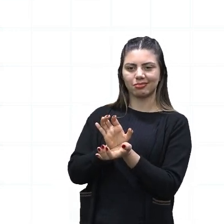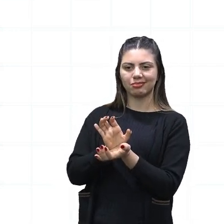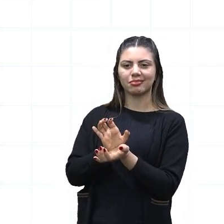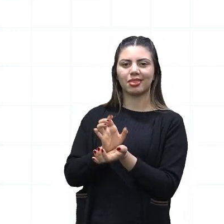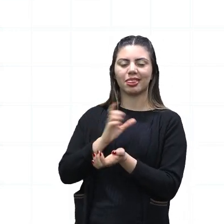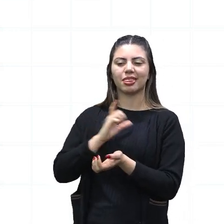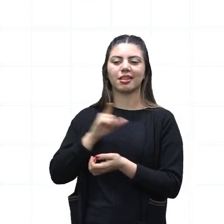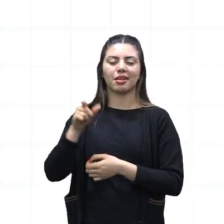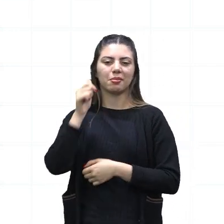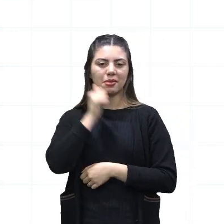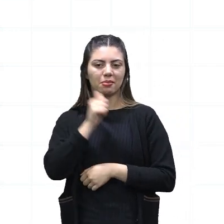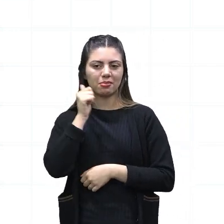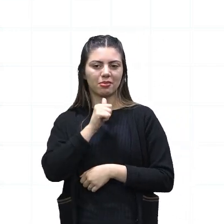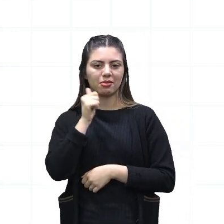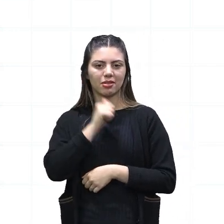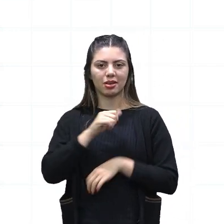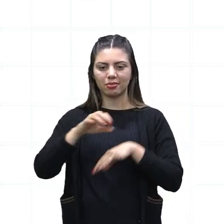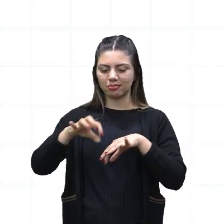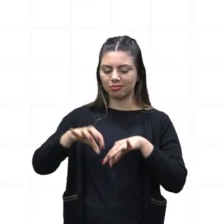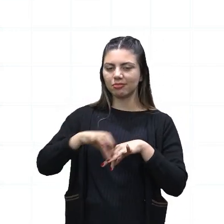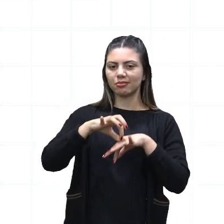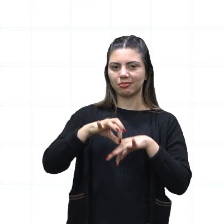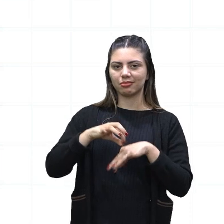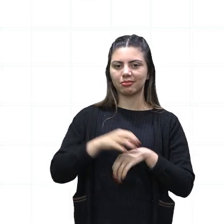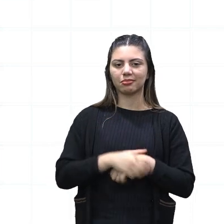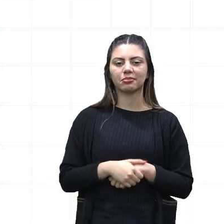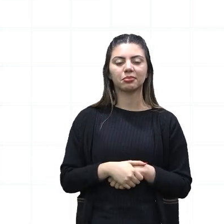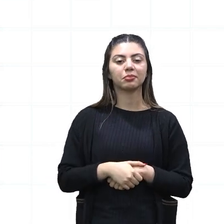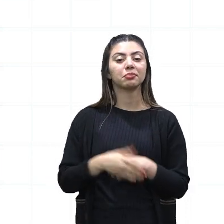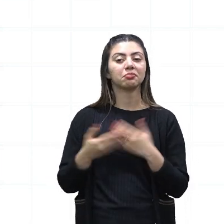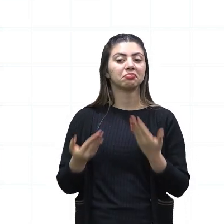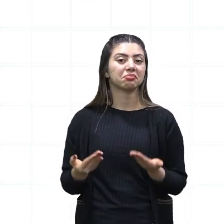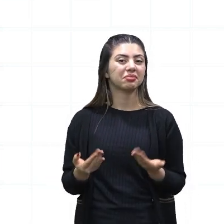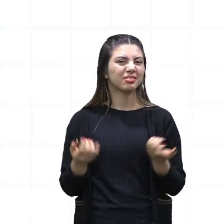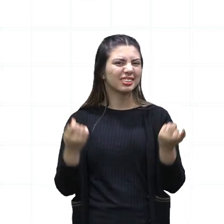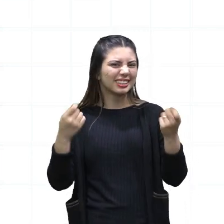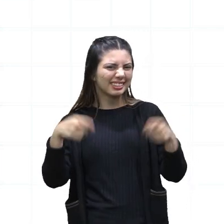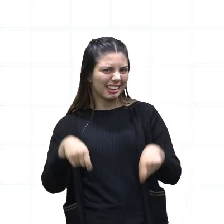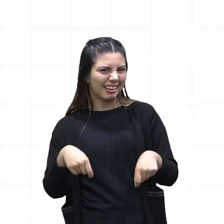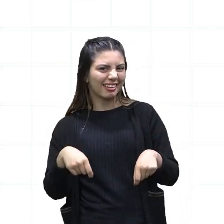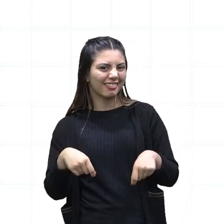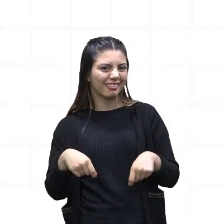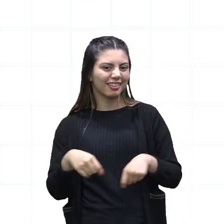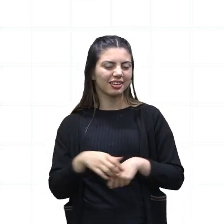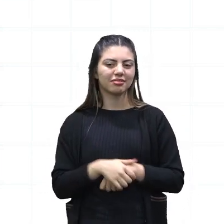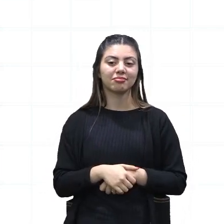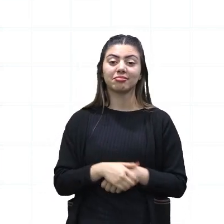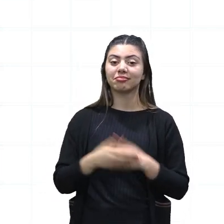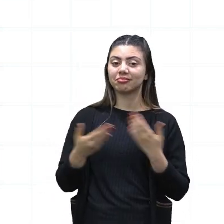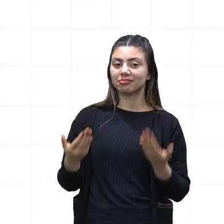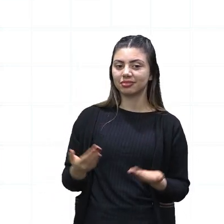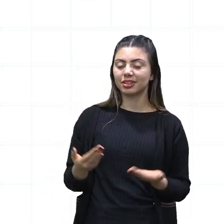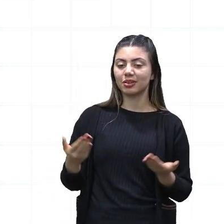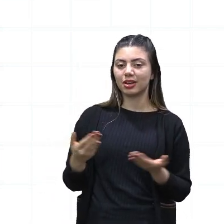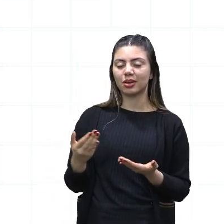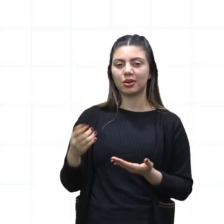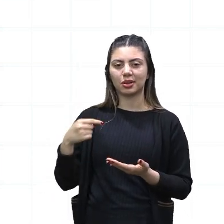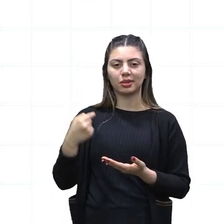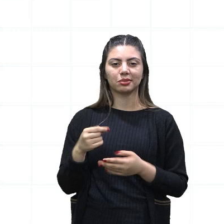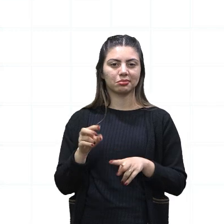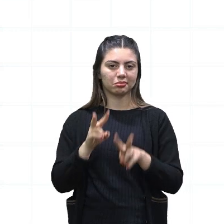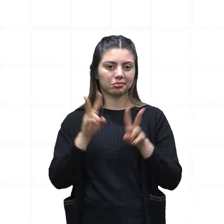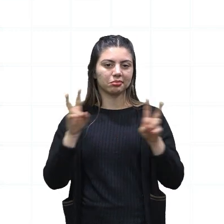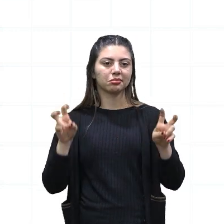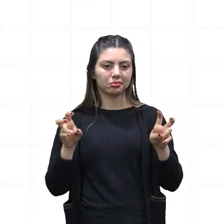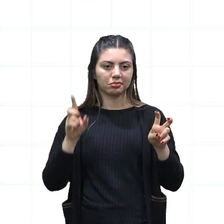certo? Colocando ali um anelzinho, mostrando para ela. E aí, será que isso é possível? Bom, vamos então ao nosso assunto, né?